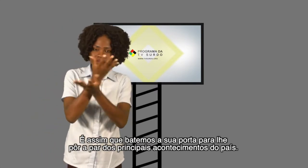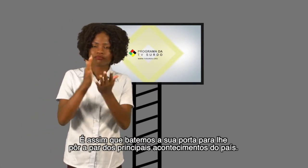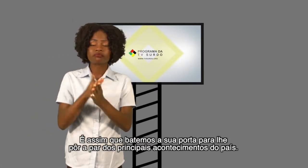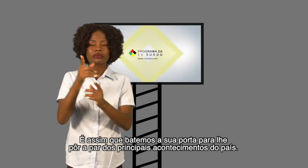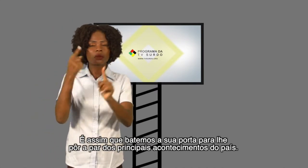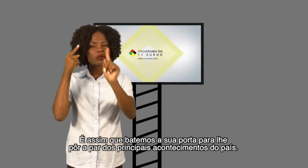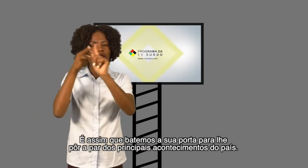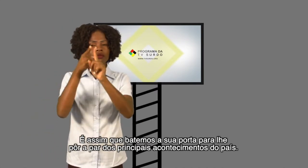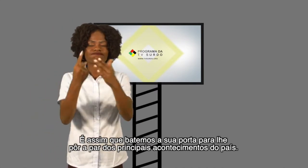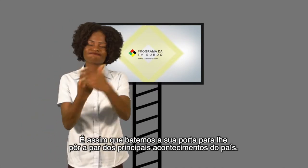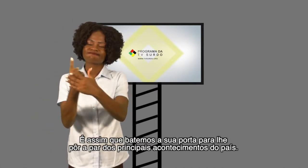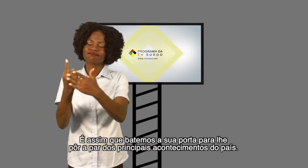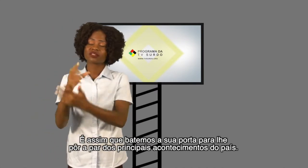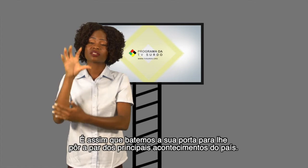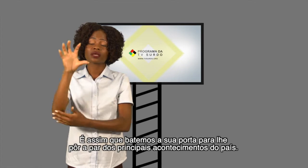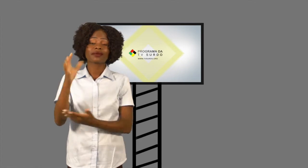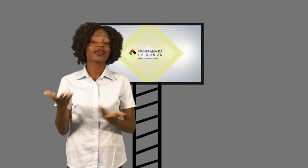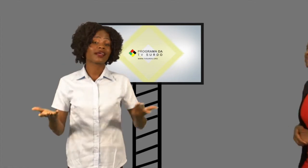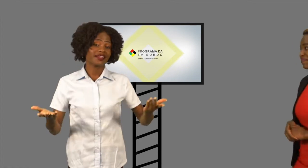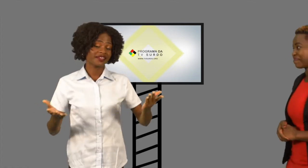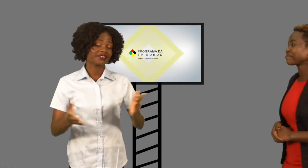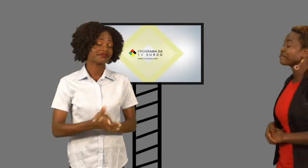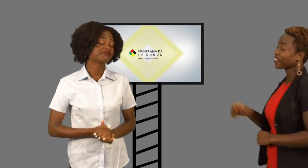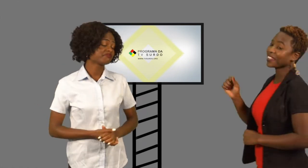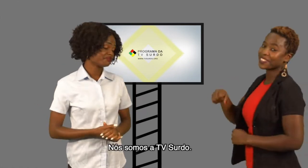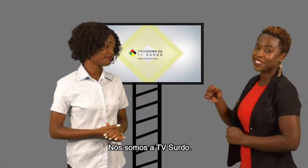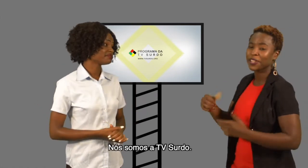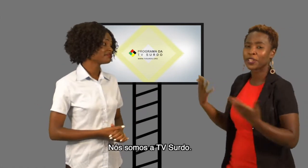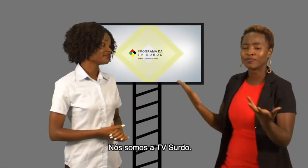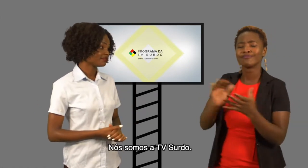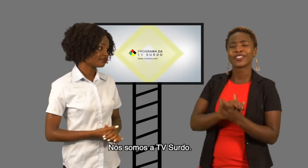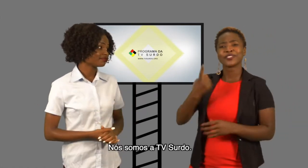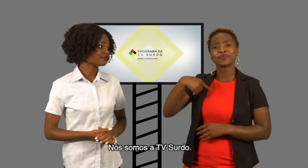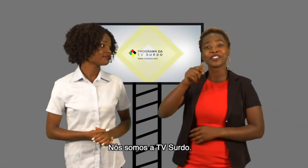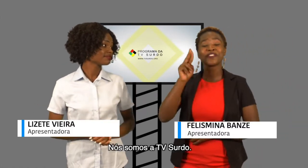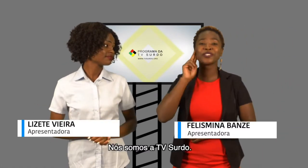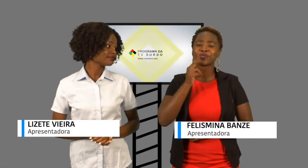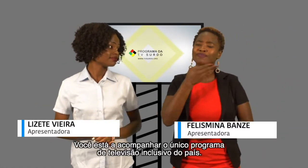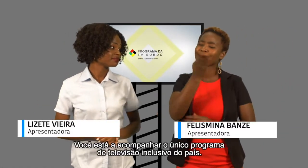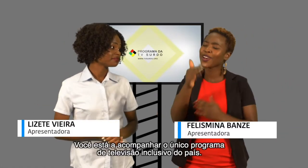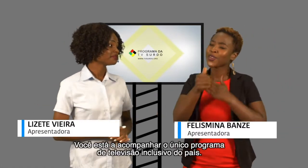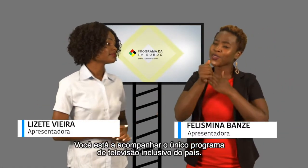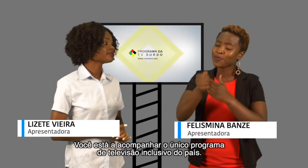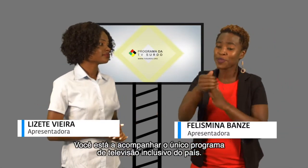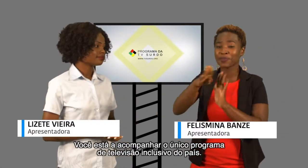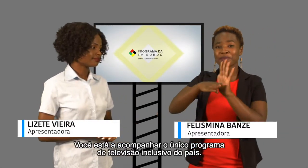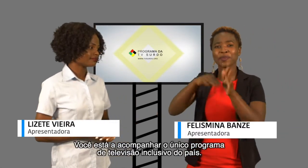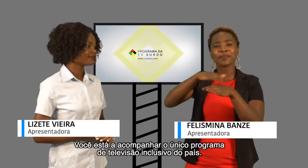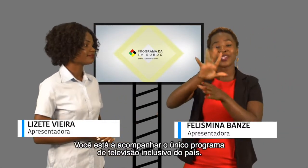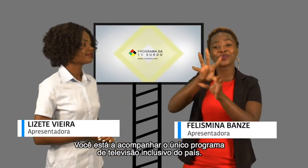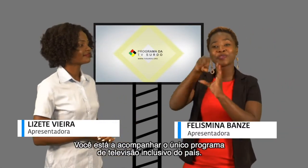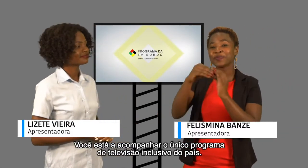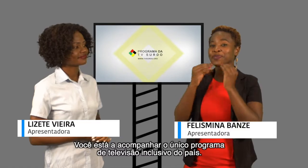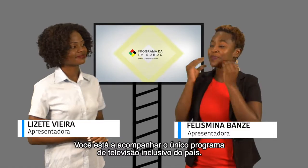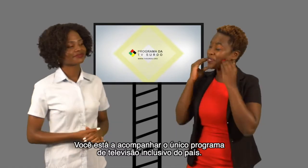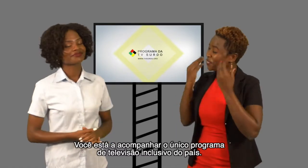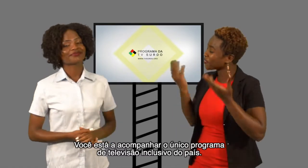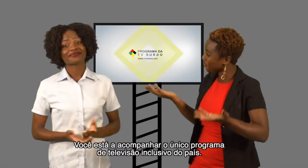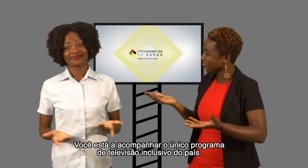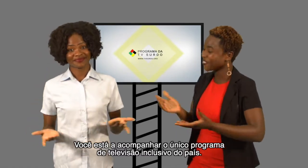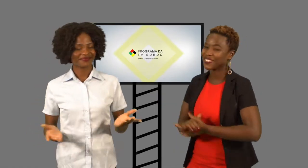lhe pôr a par dos principais acontecimentos do país. Nós somos a TV Surdo. Você está a acompanhar o único programa de